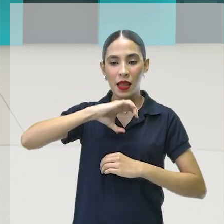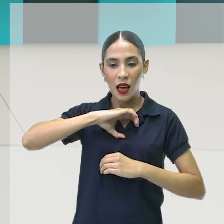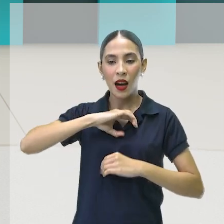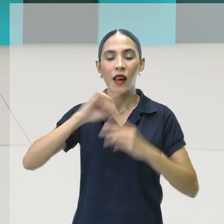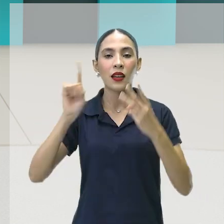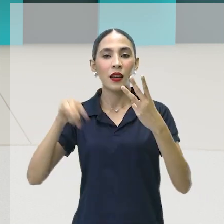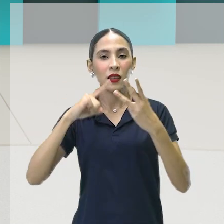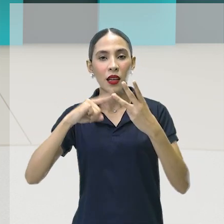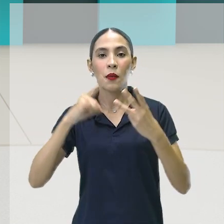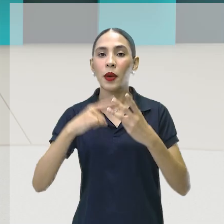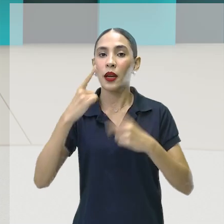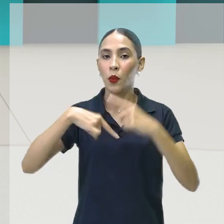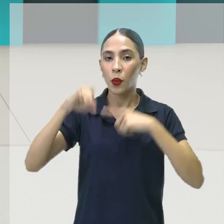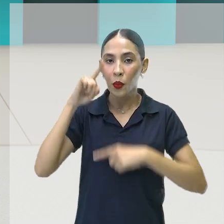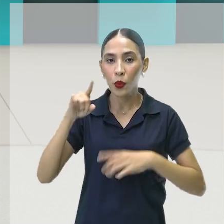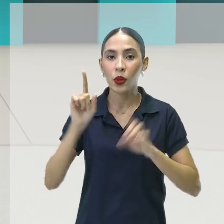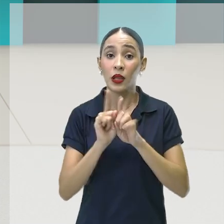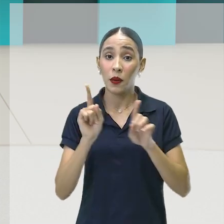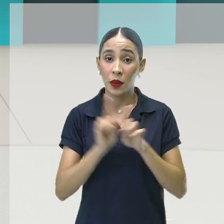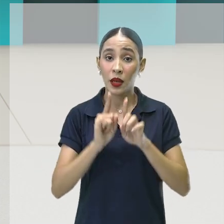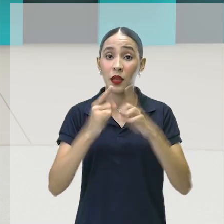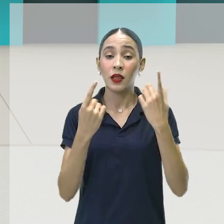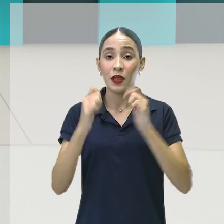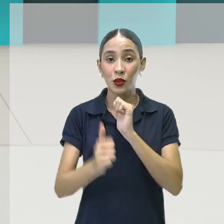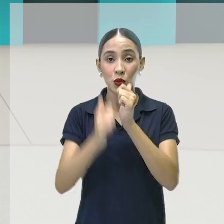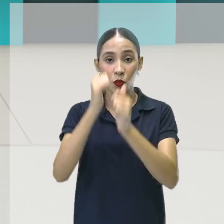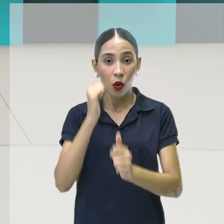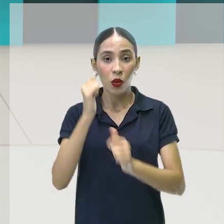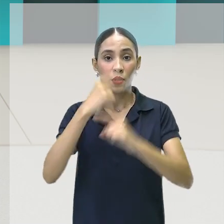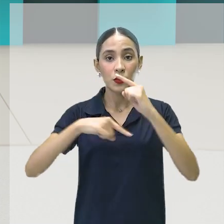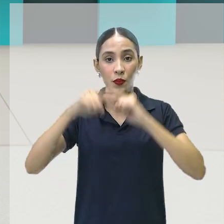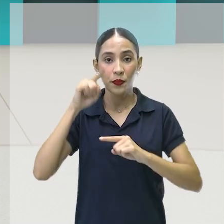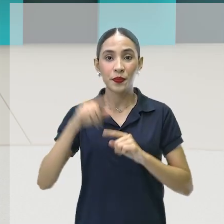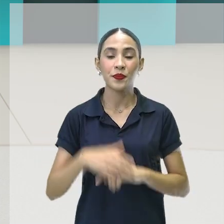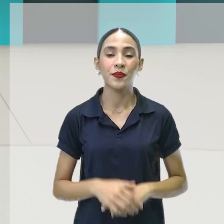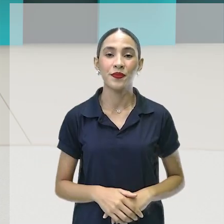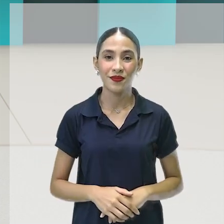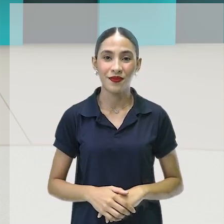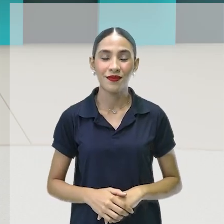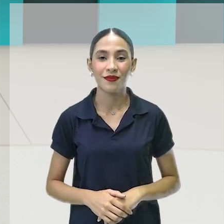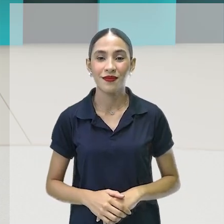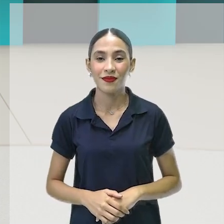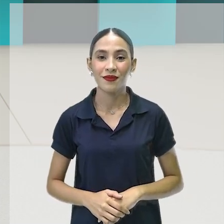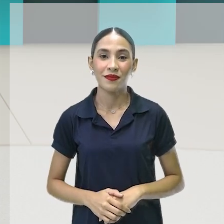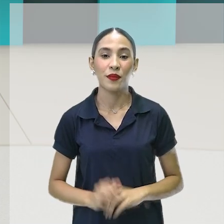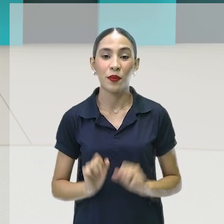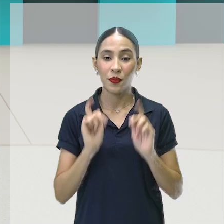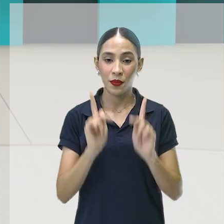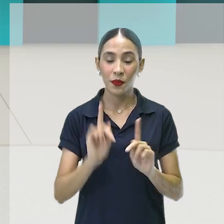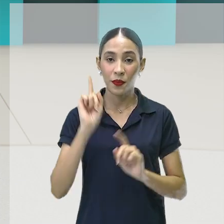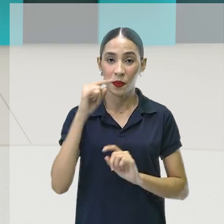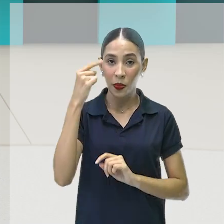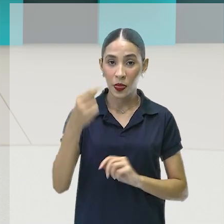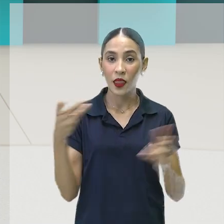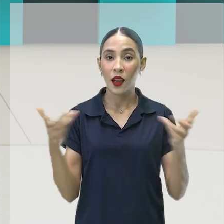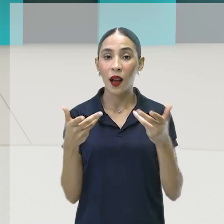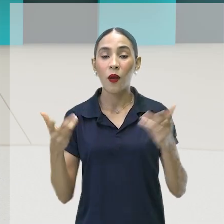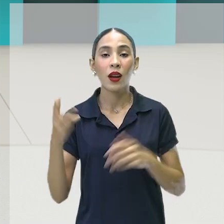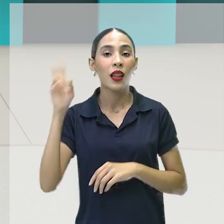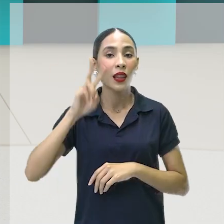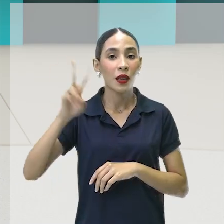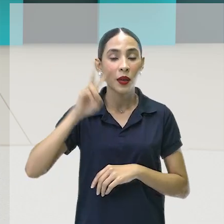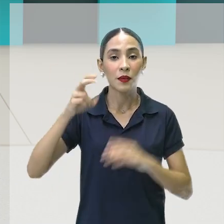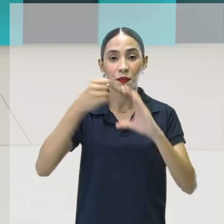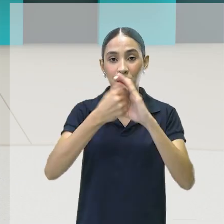e do reconhecimento, né, enquanto esporte de alto rendimento. Muito bem, vamos continuar. Agora nós vamos ver aí